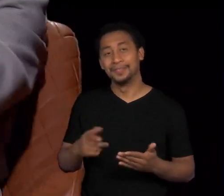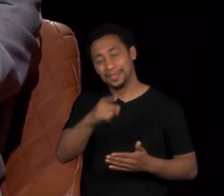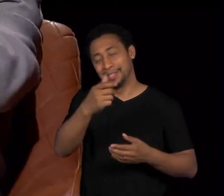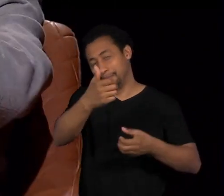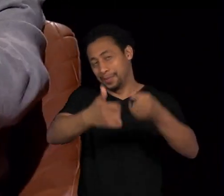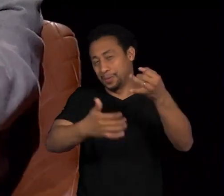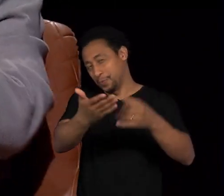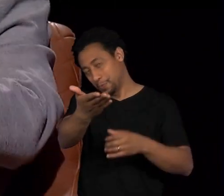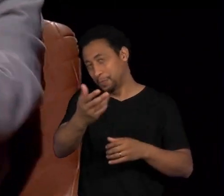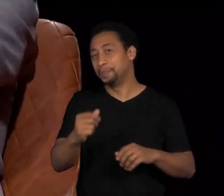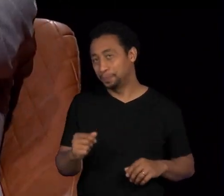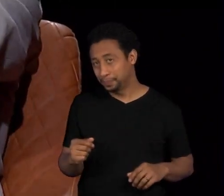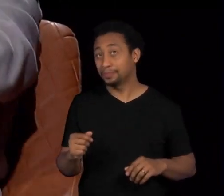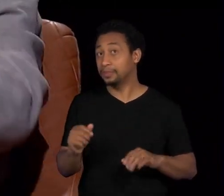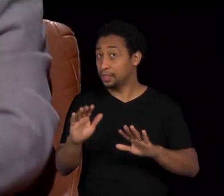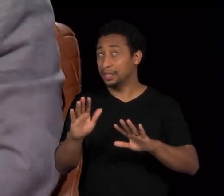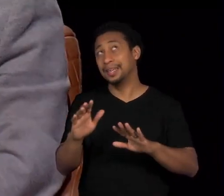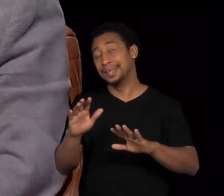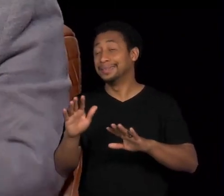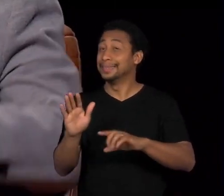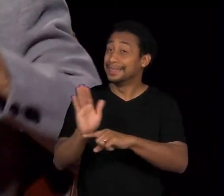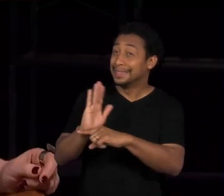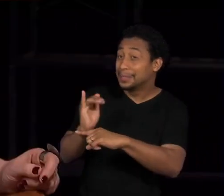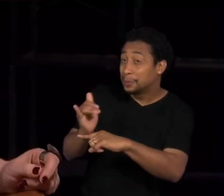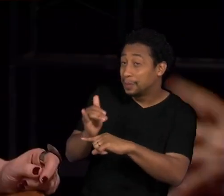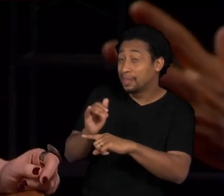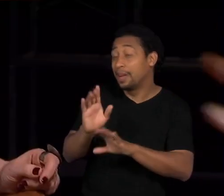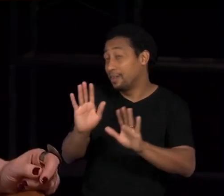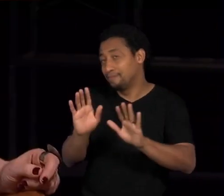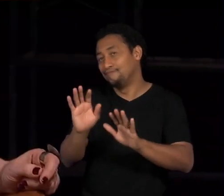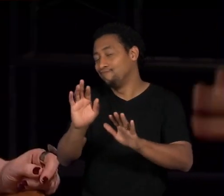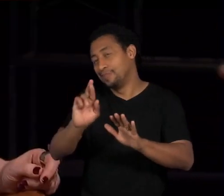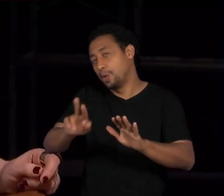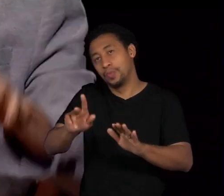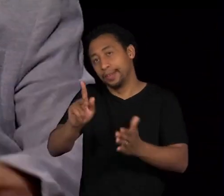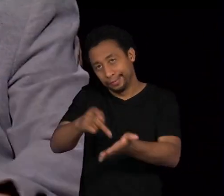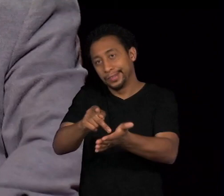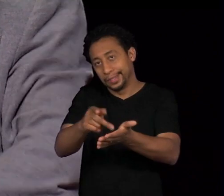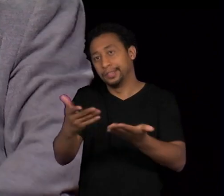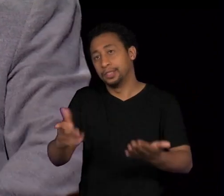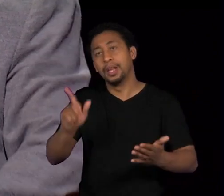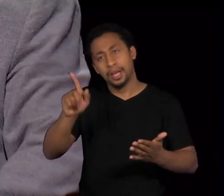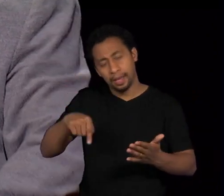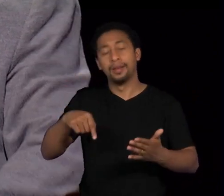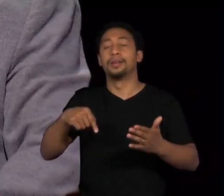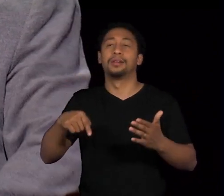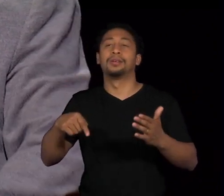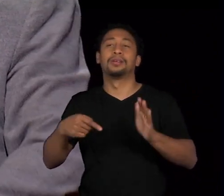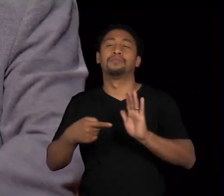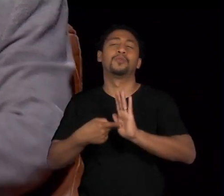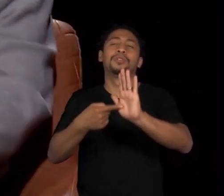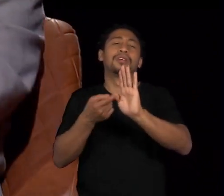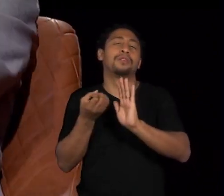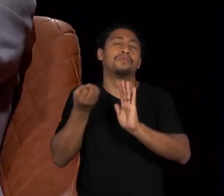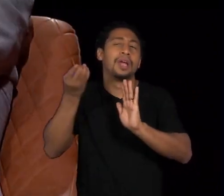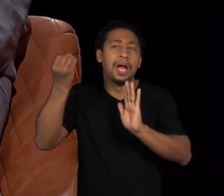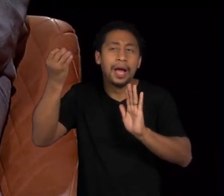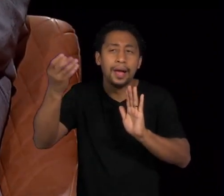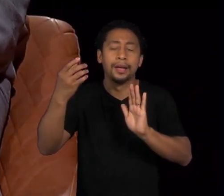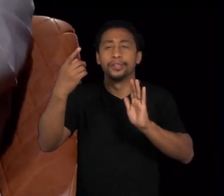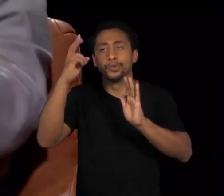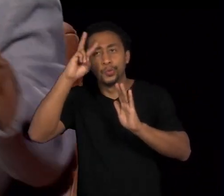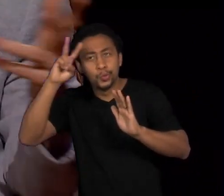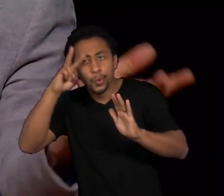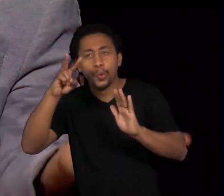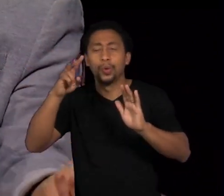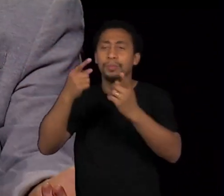um é mais um não é um filme de Rodagem de estrada com com características tanto